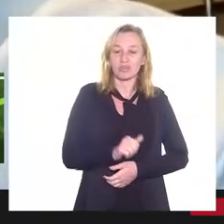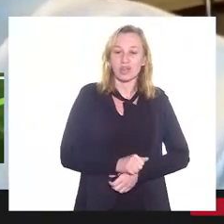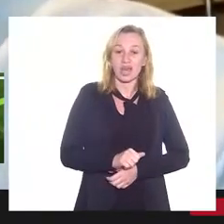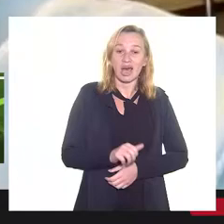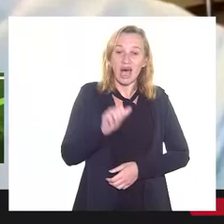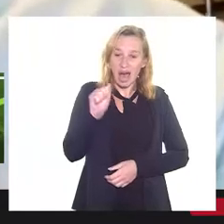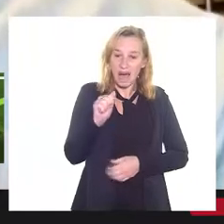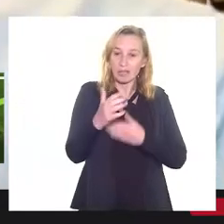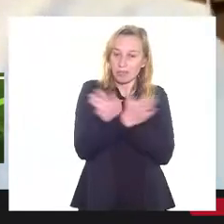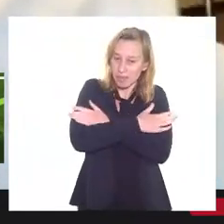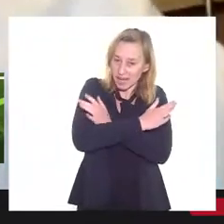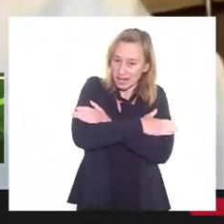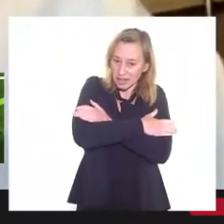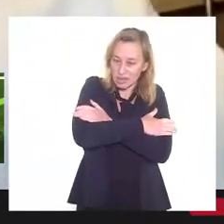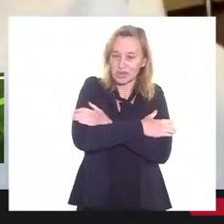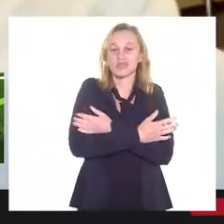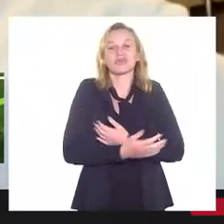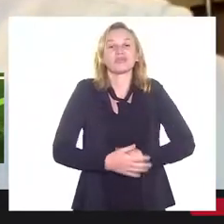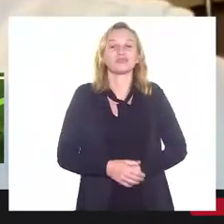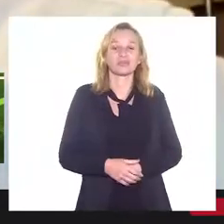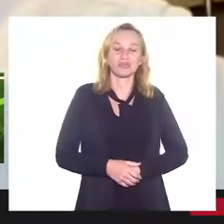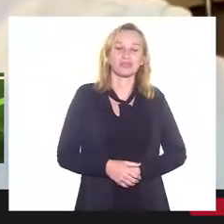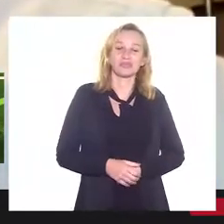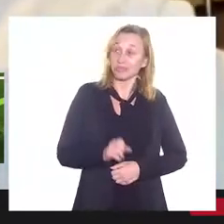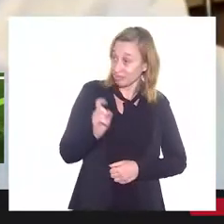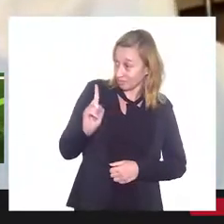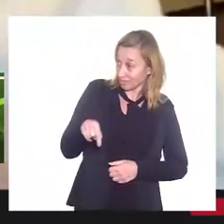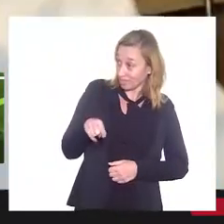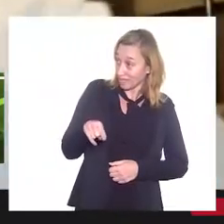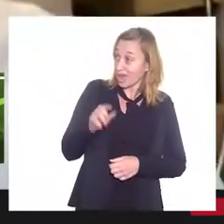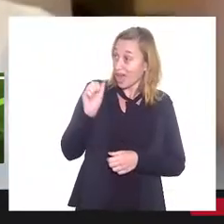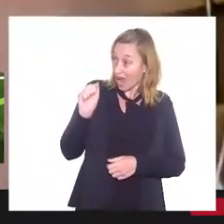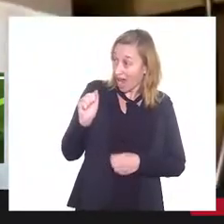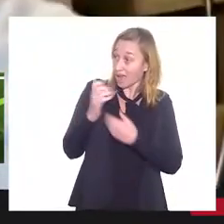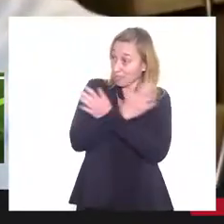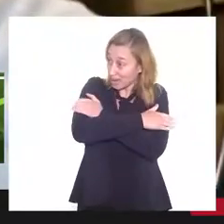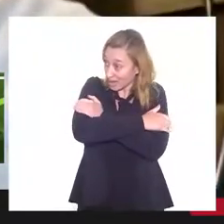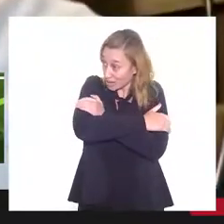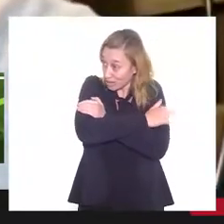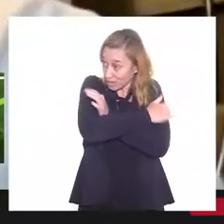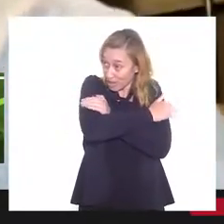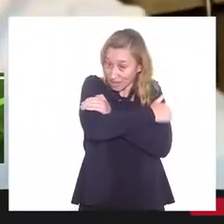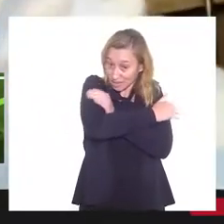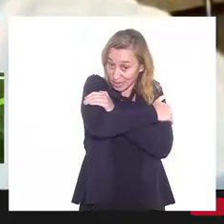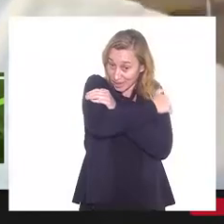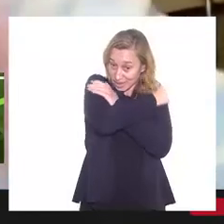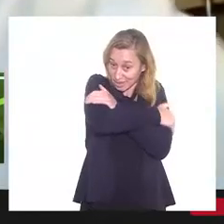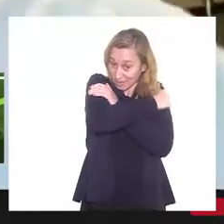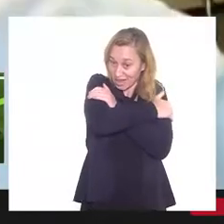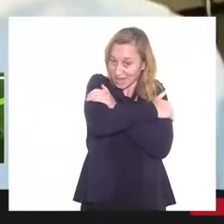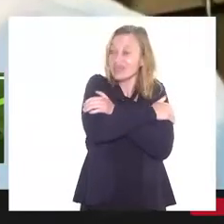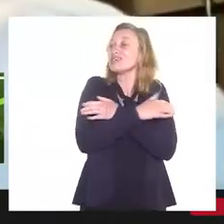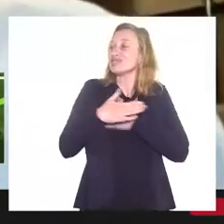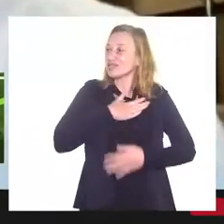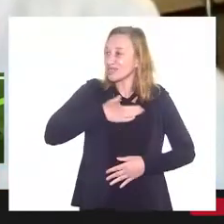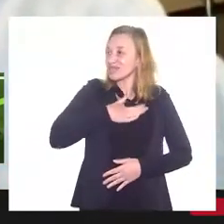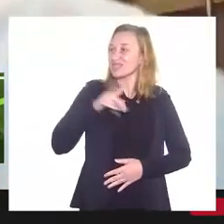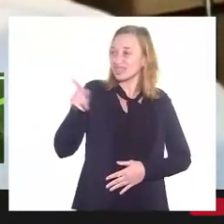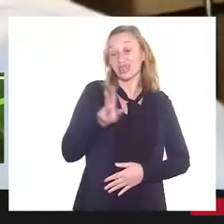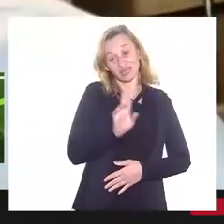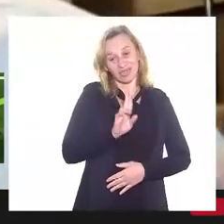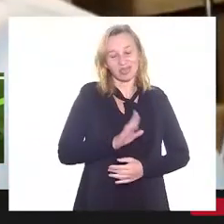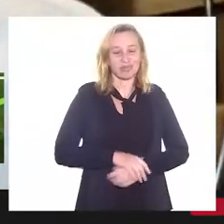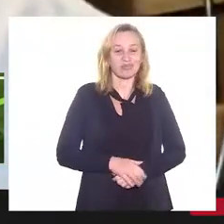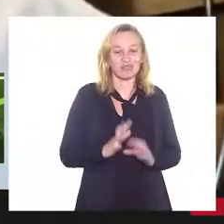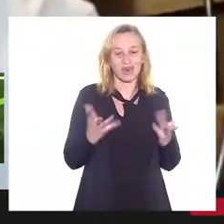Rios é a abraços é isso não abraço braço Eu adorei adorei adorei isso daí